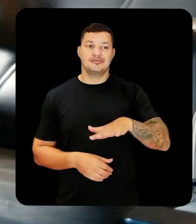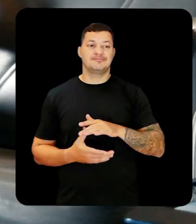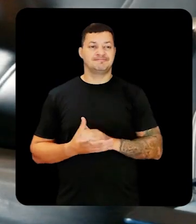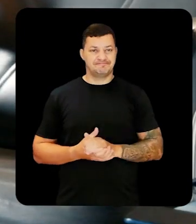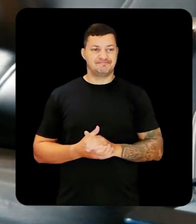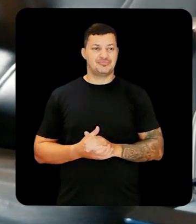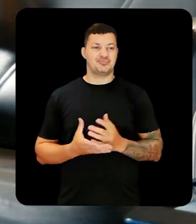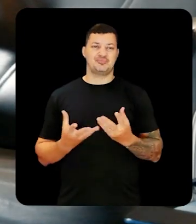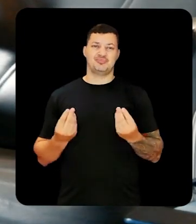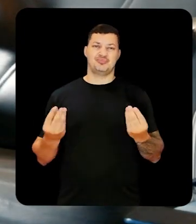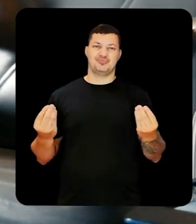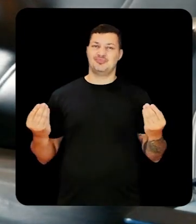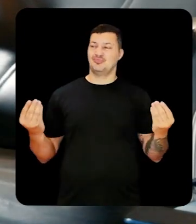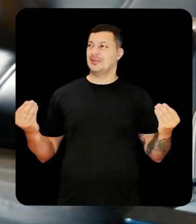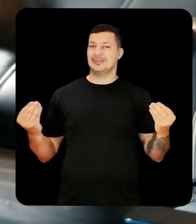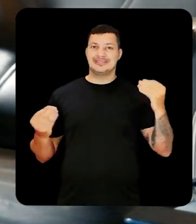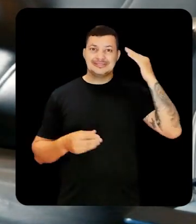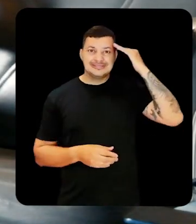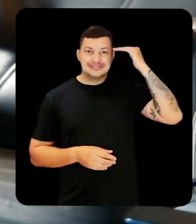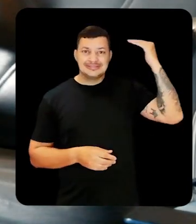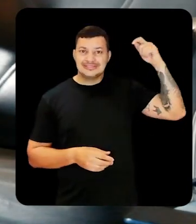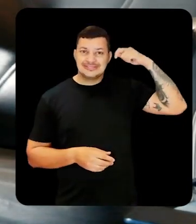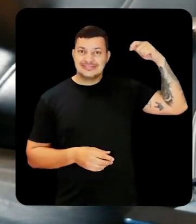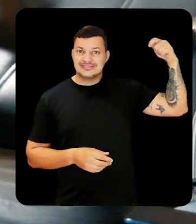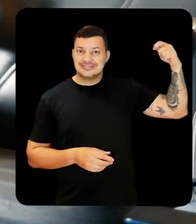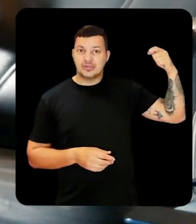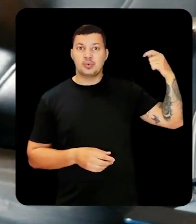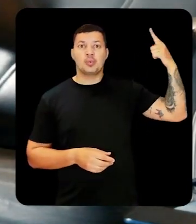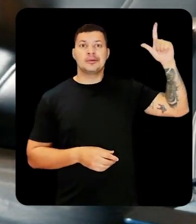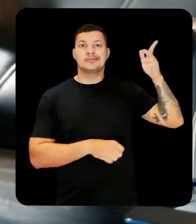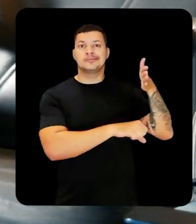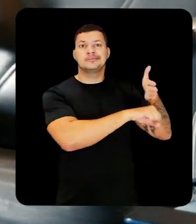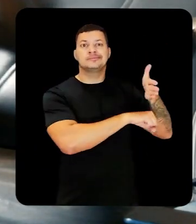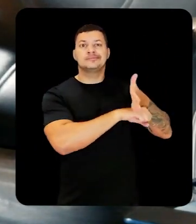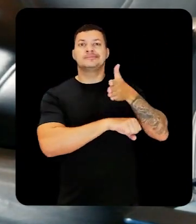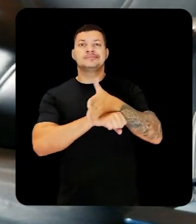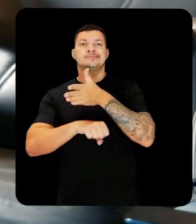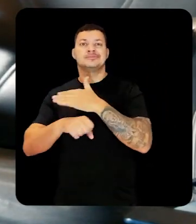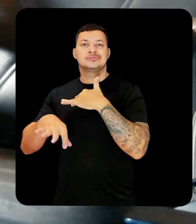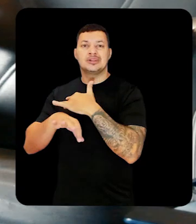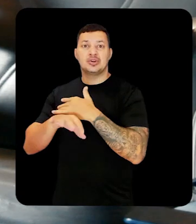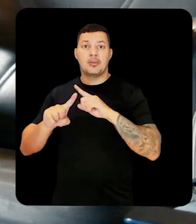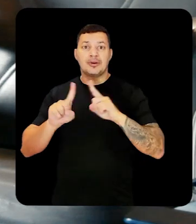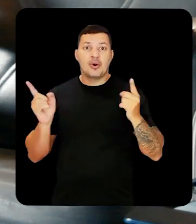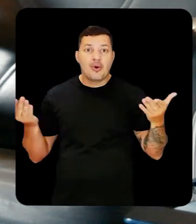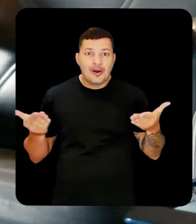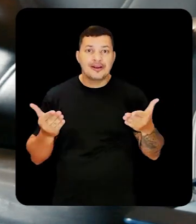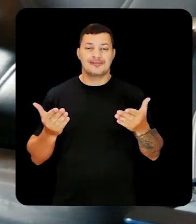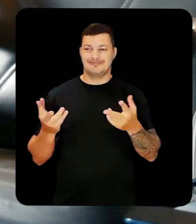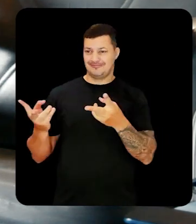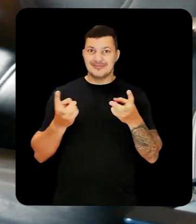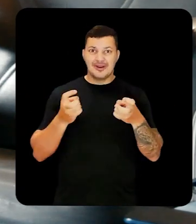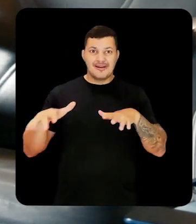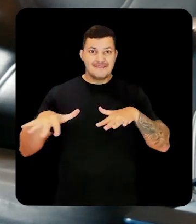espaço. Muitos artistas daquela época migraram para outras cidades. Hoje em dia eu vejo o movimento